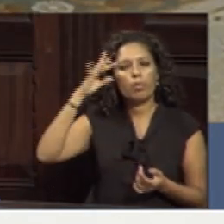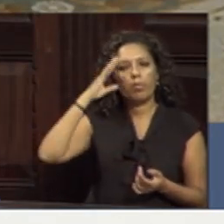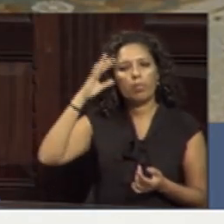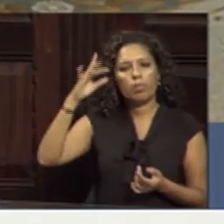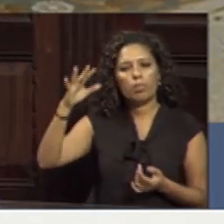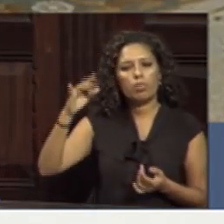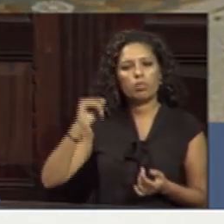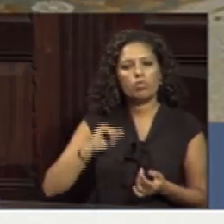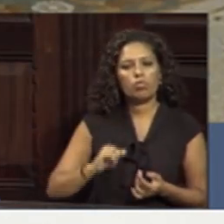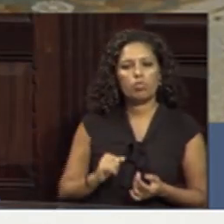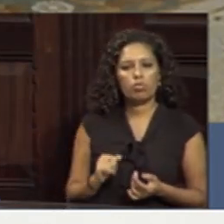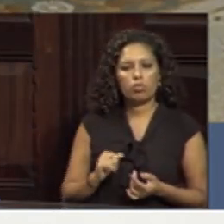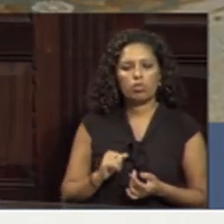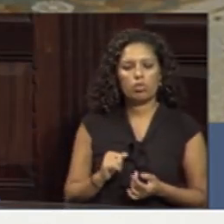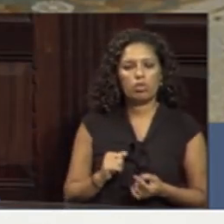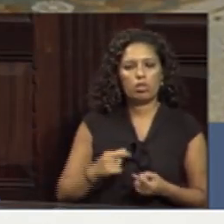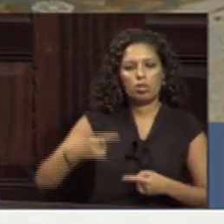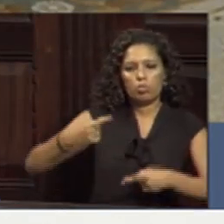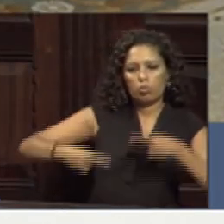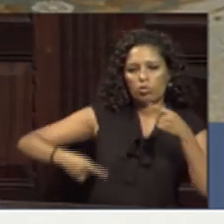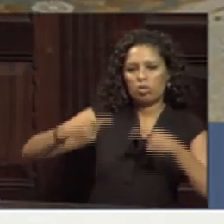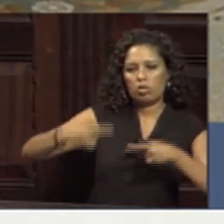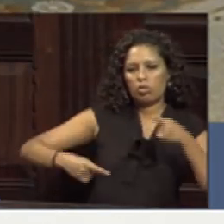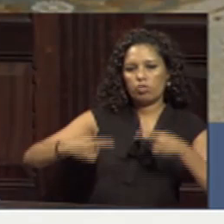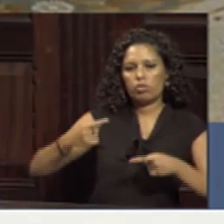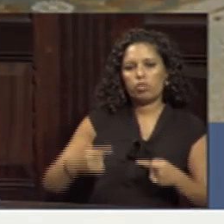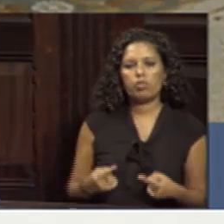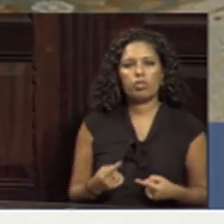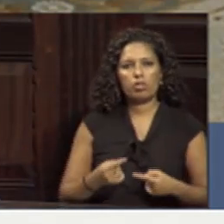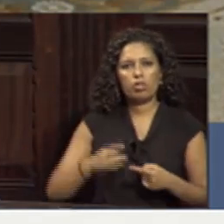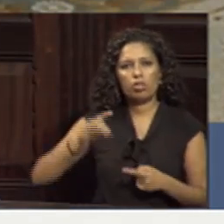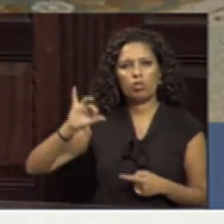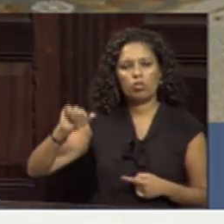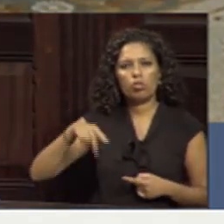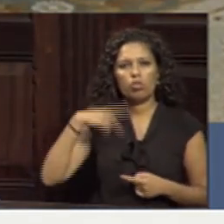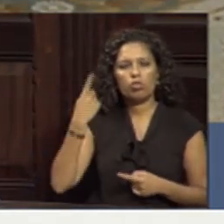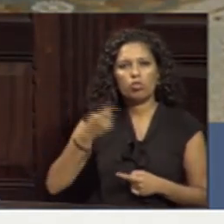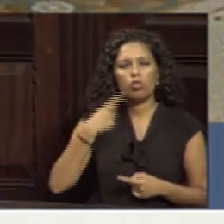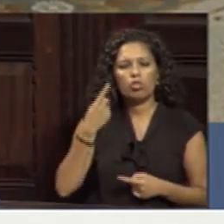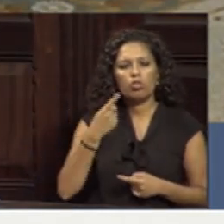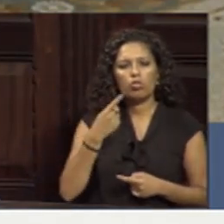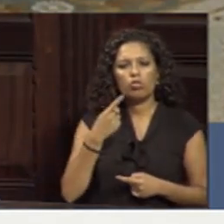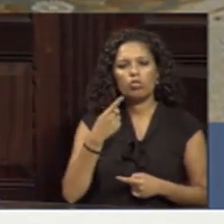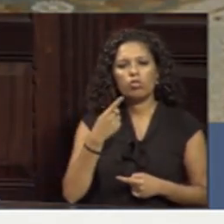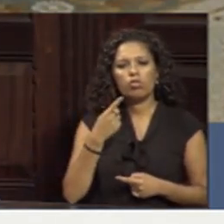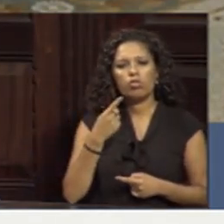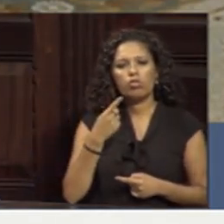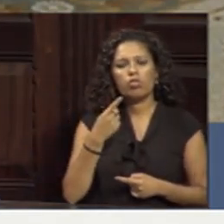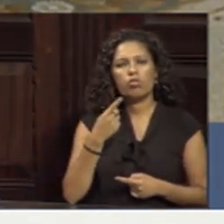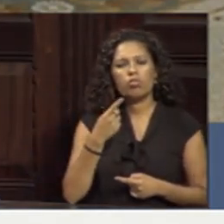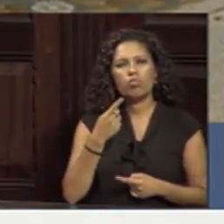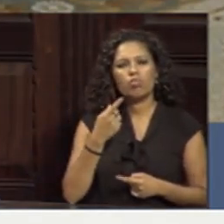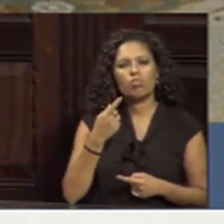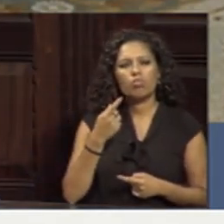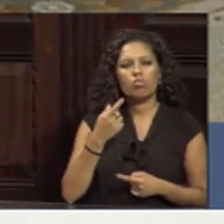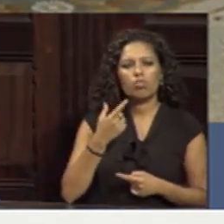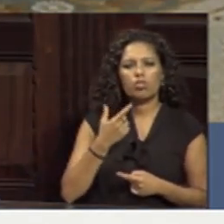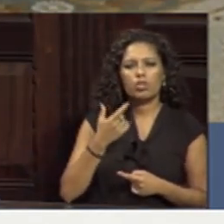em adversários políticos, ideologias, posicionamento. É um dia de dor, é um dia de